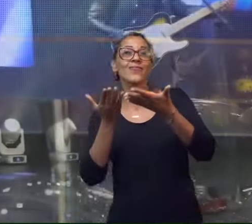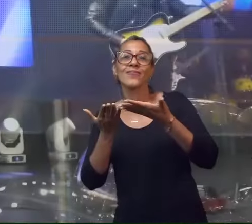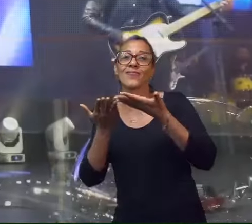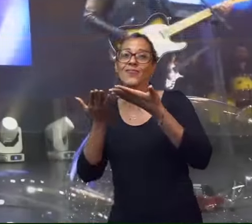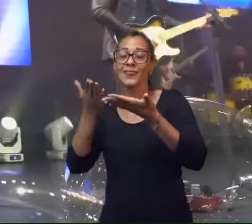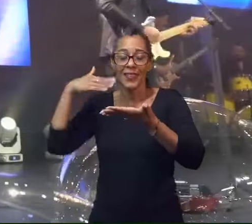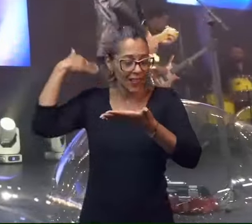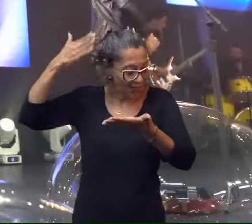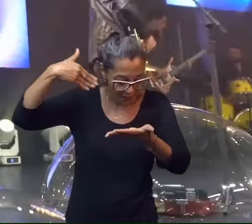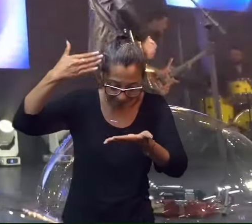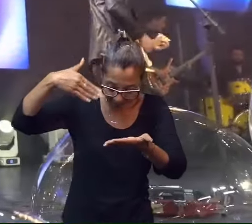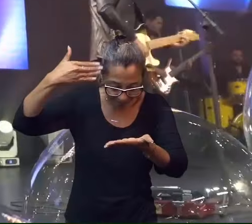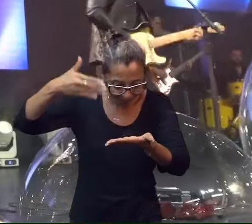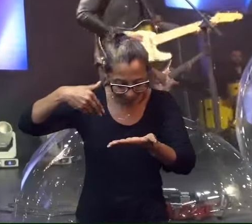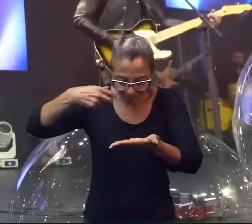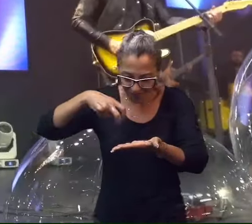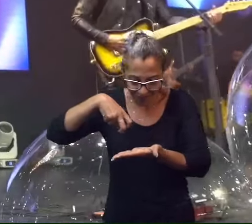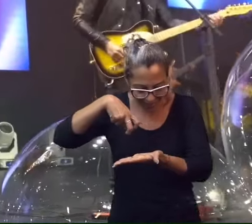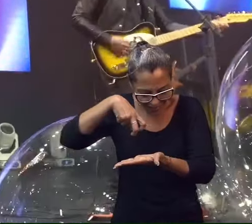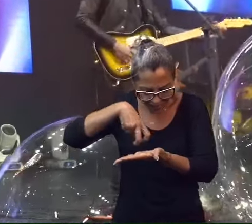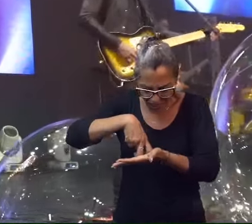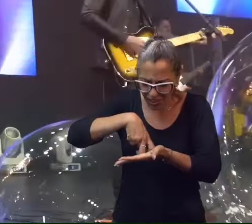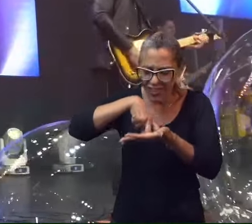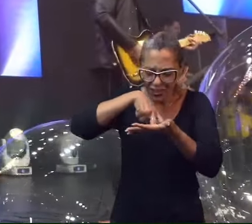vem te dizer canta